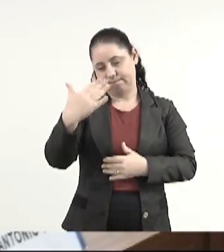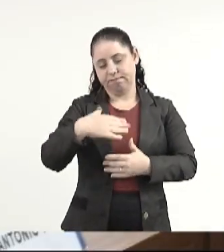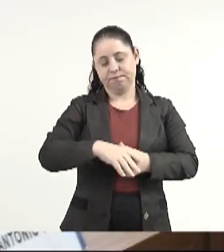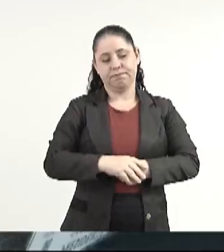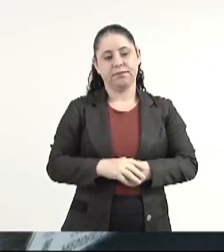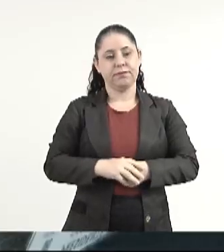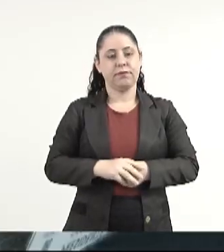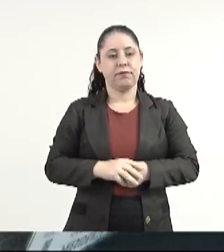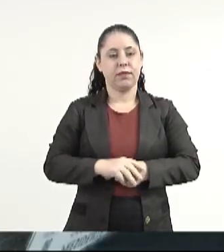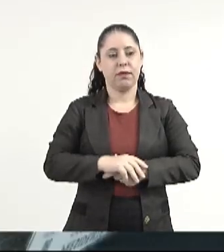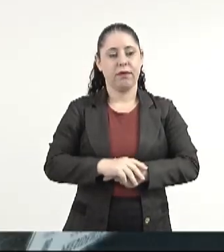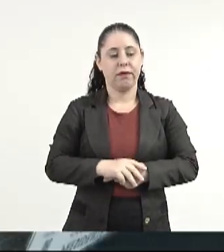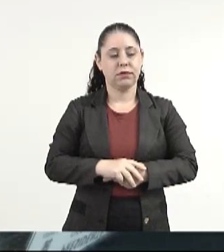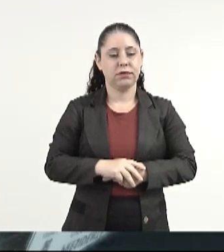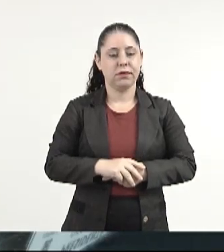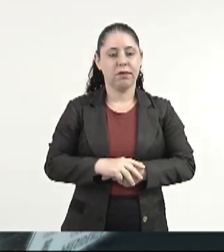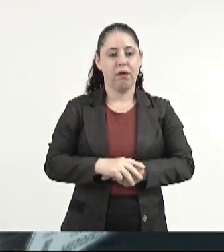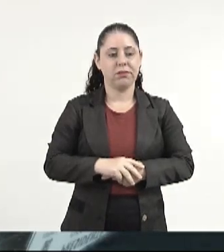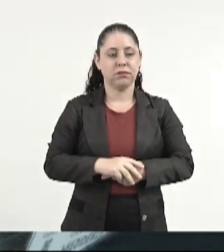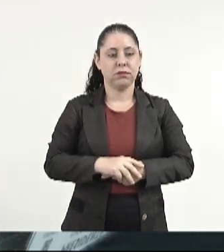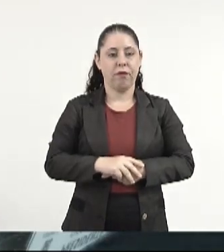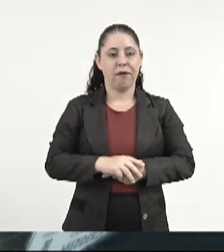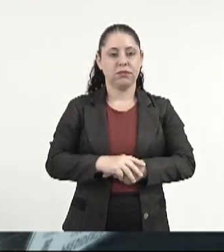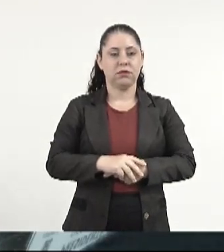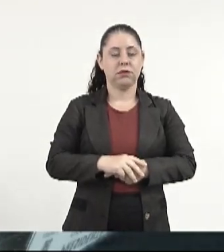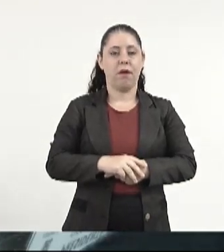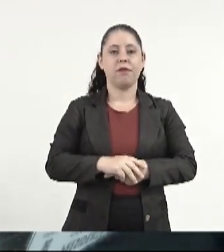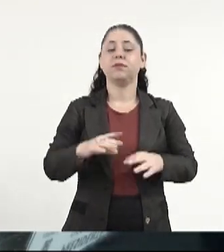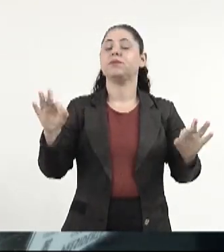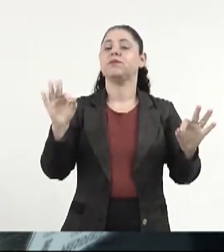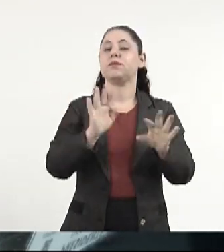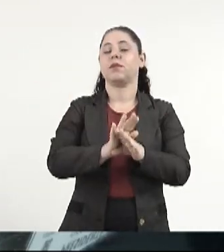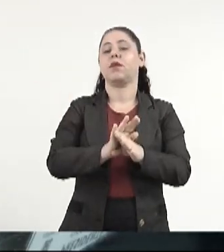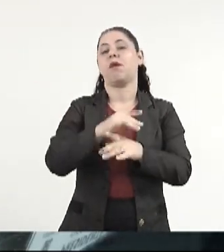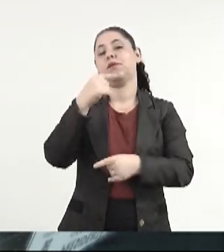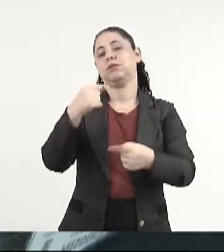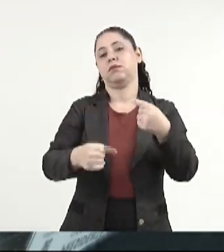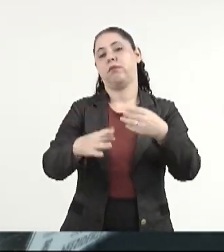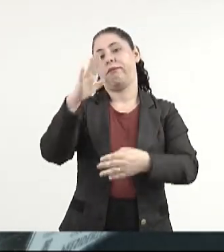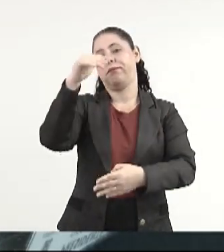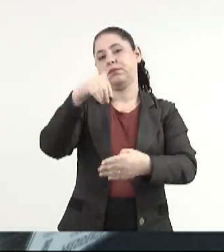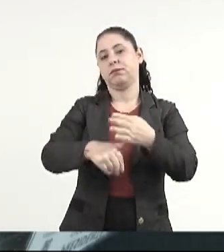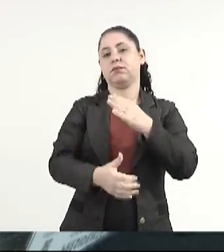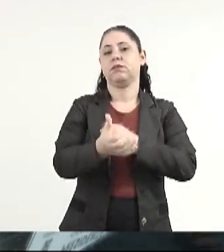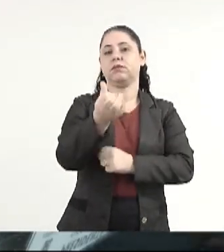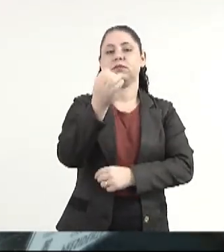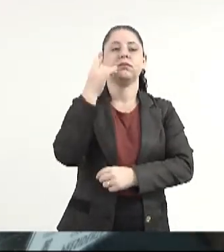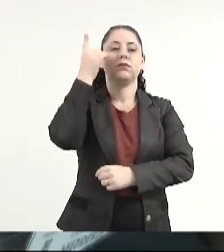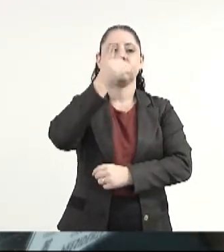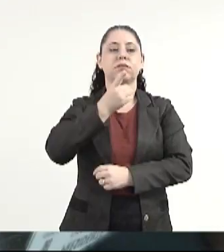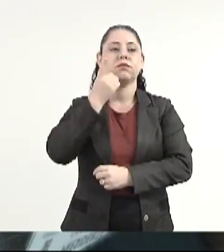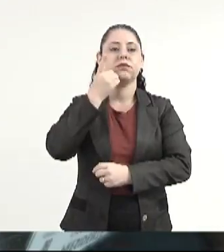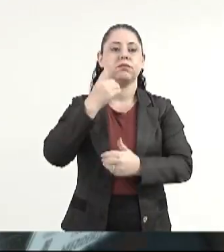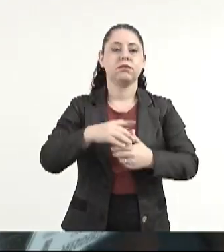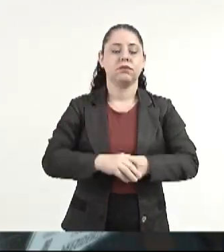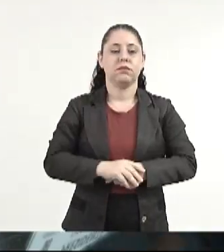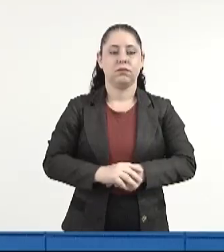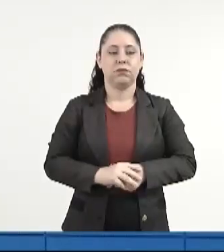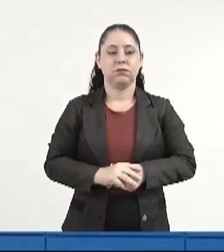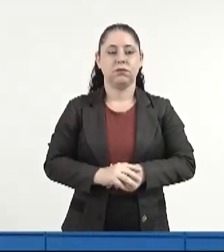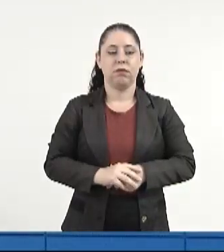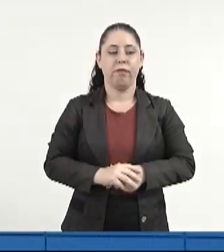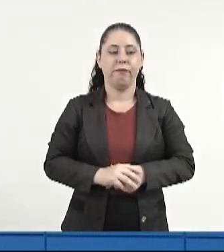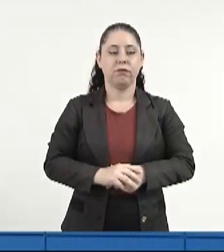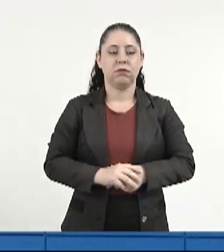obrigado. Encerrada a discussão, em votação, o item 6, senhores deputados.